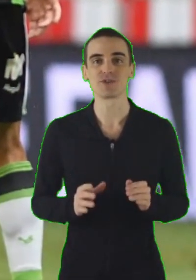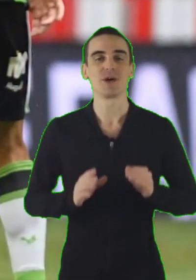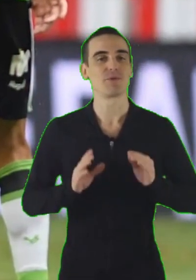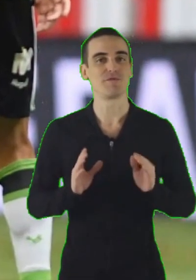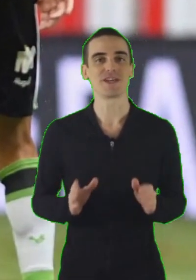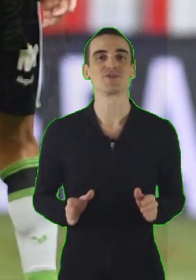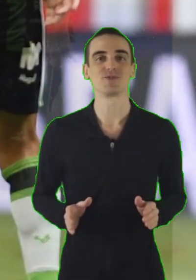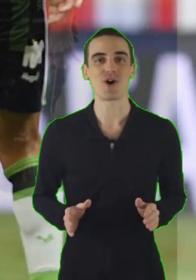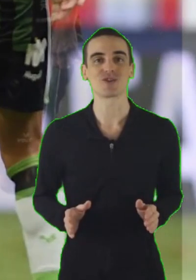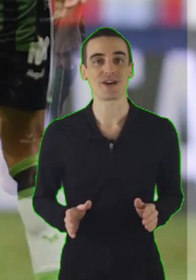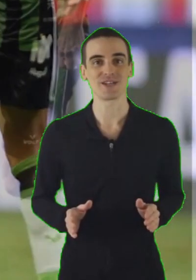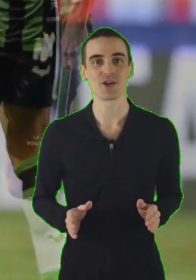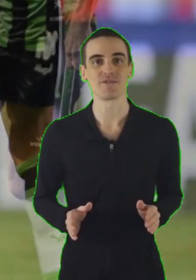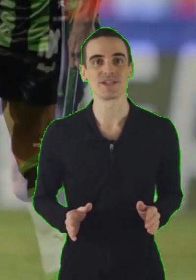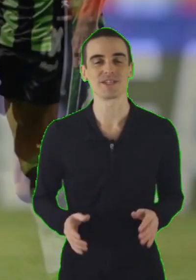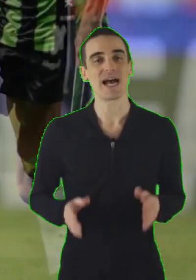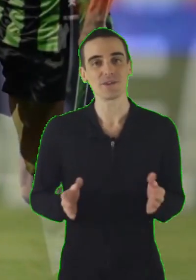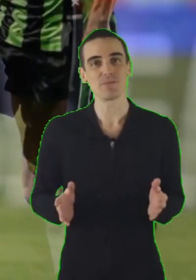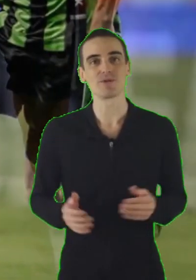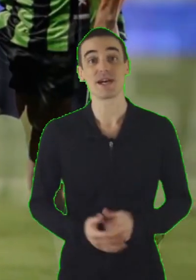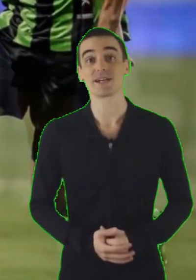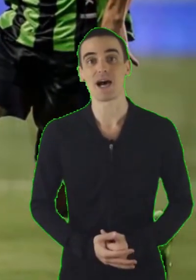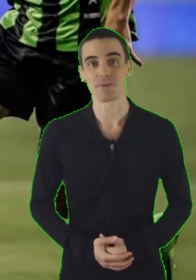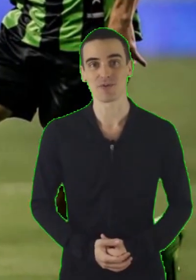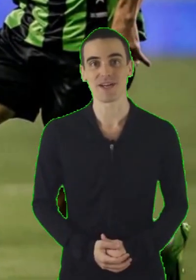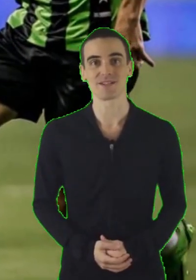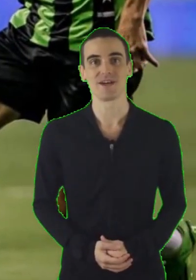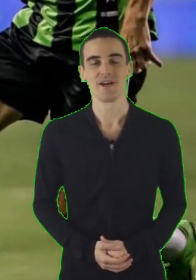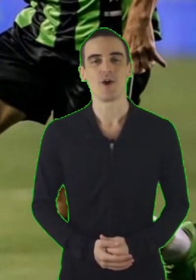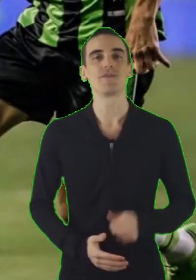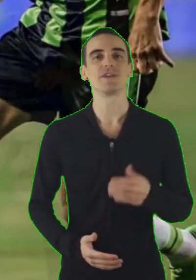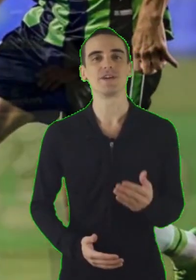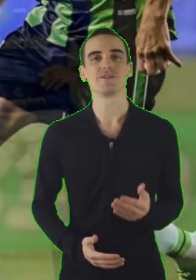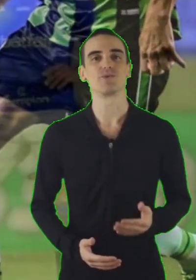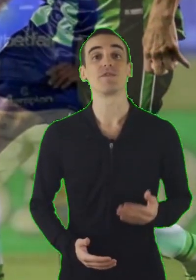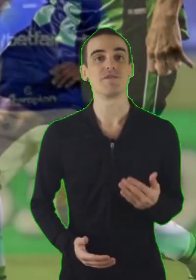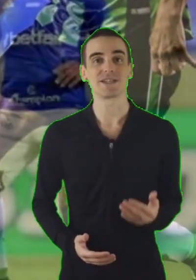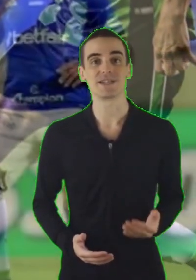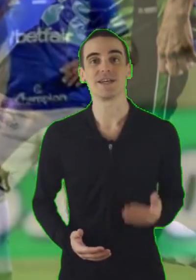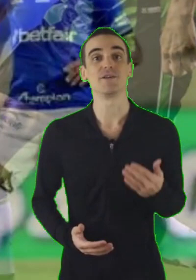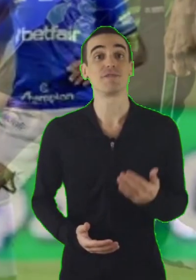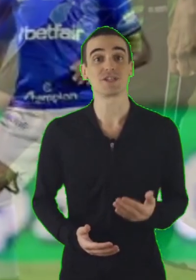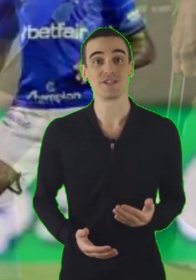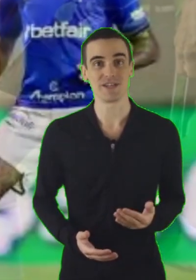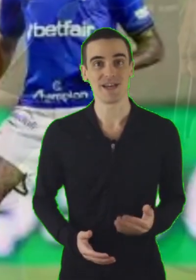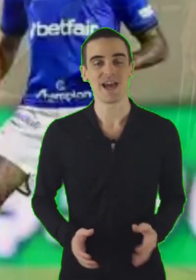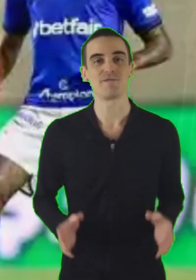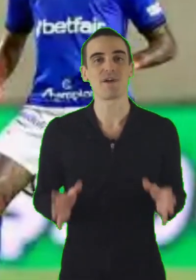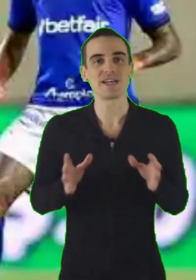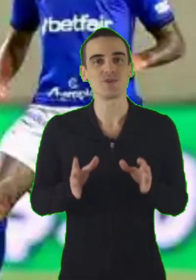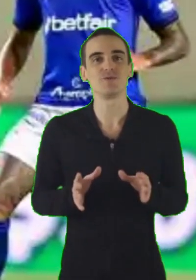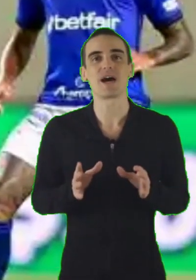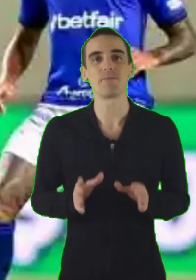reativo. Mesmo assim, encontrou o gol em cobrança de escanteio. Era o que precisava para destravar o jogo e poder, mais do que